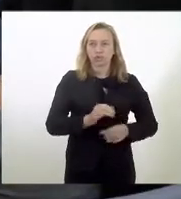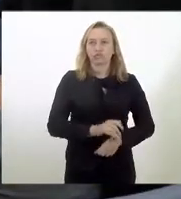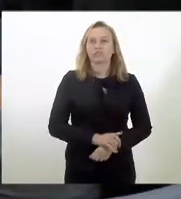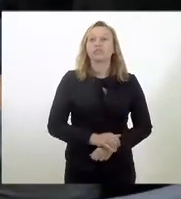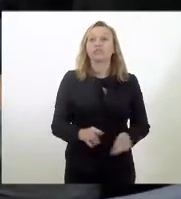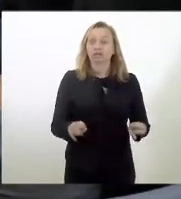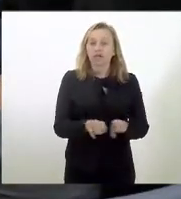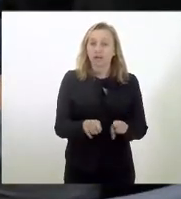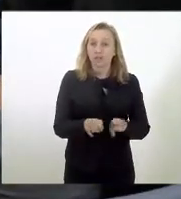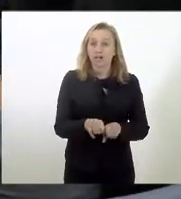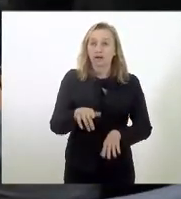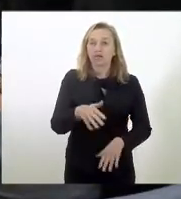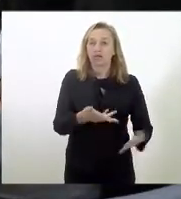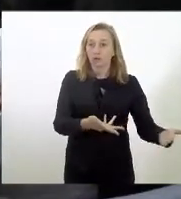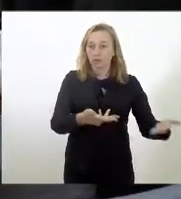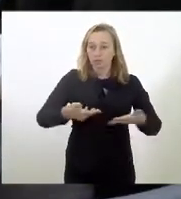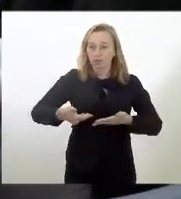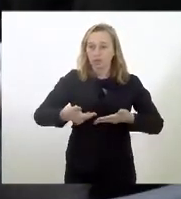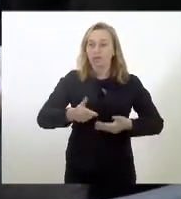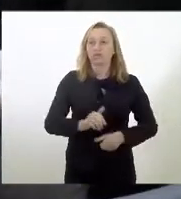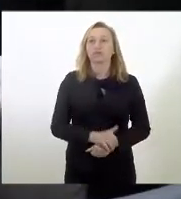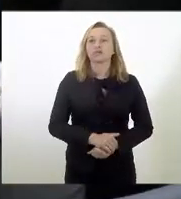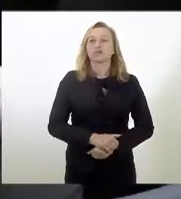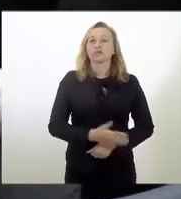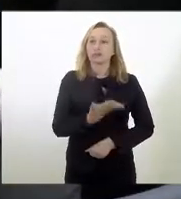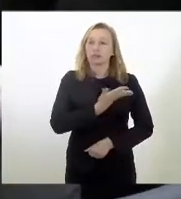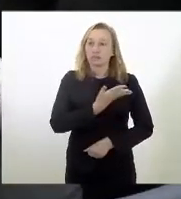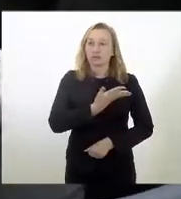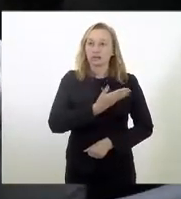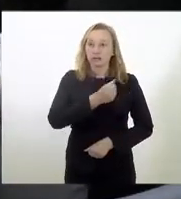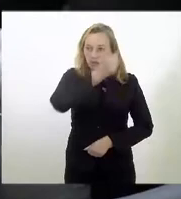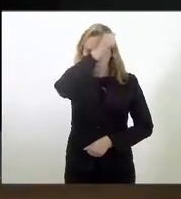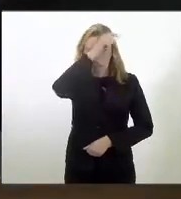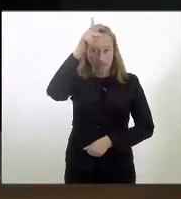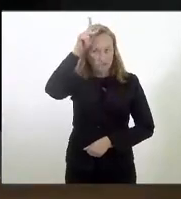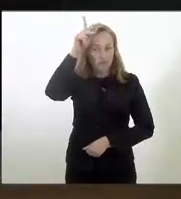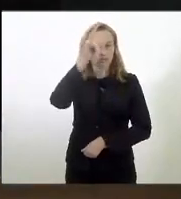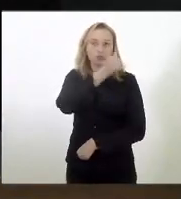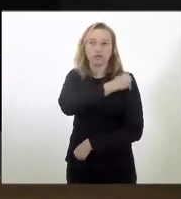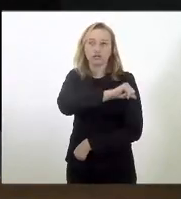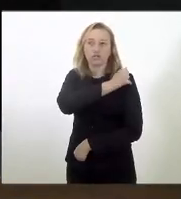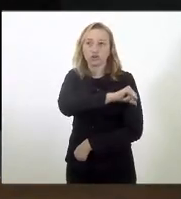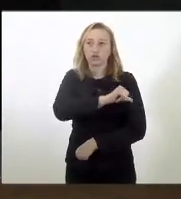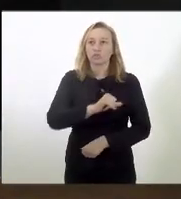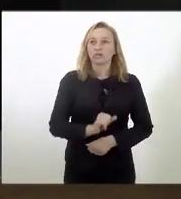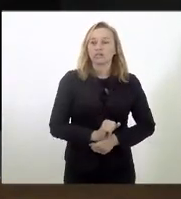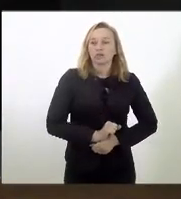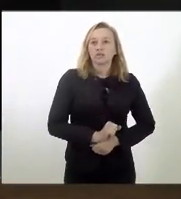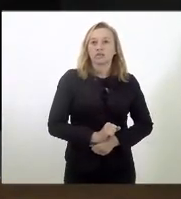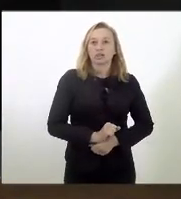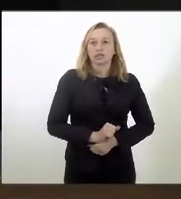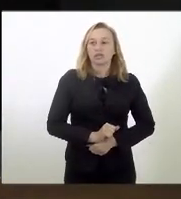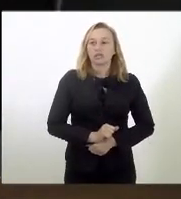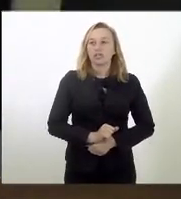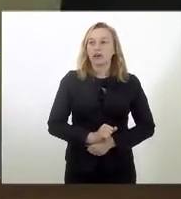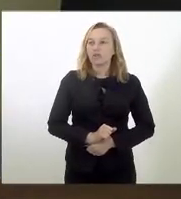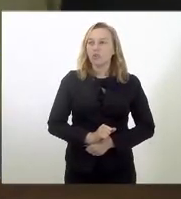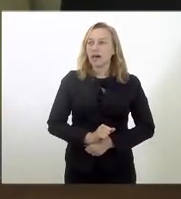Convido também o nosso amigo prefeito da cidade do Rio de Janeiro, prefeito Eduardo